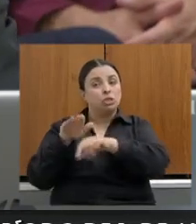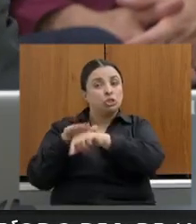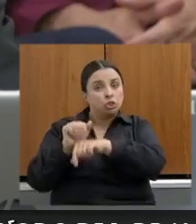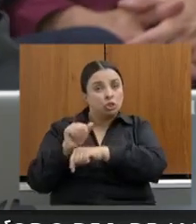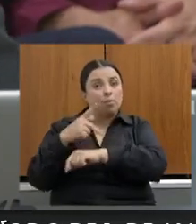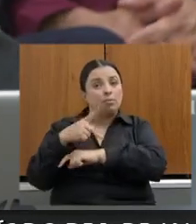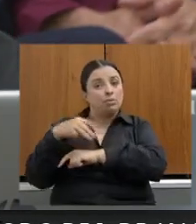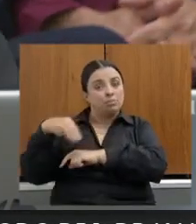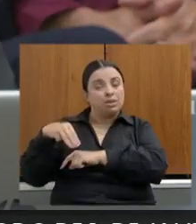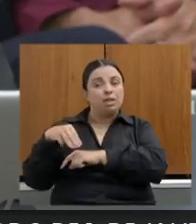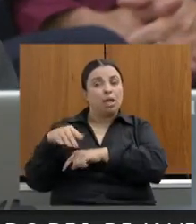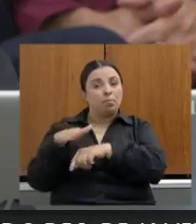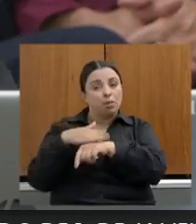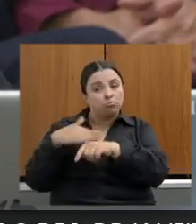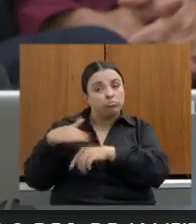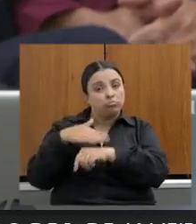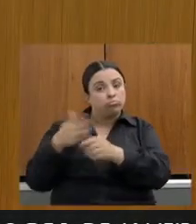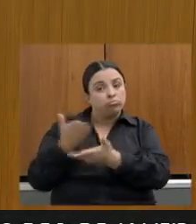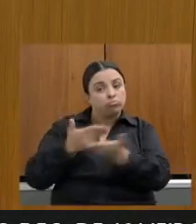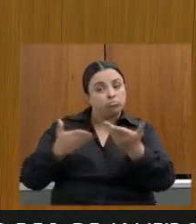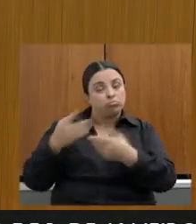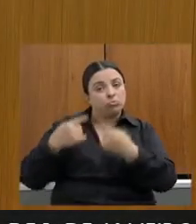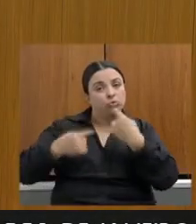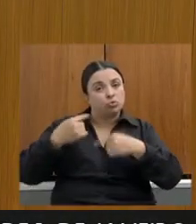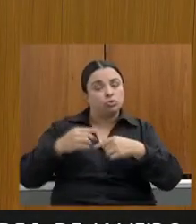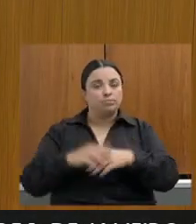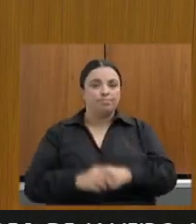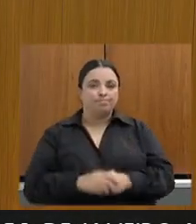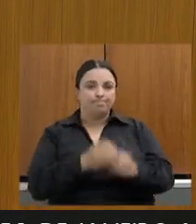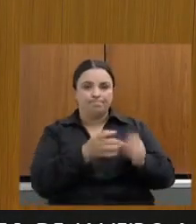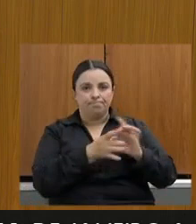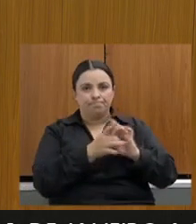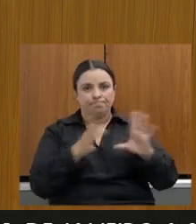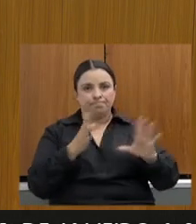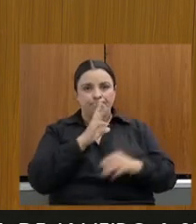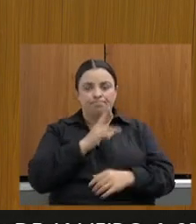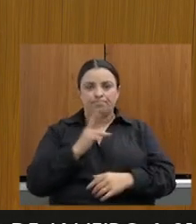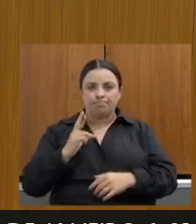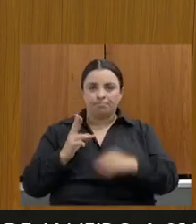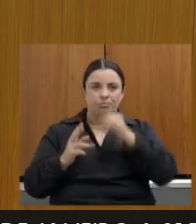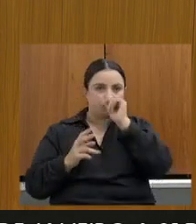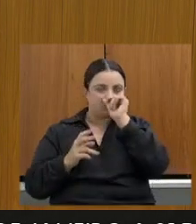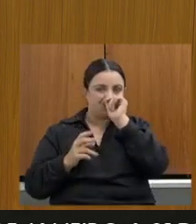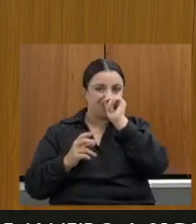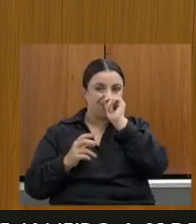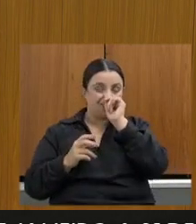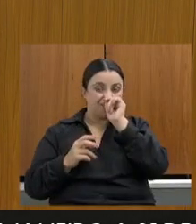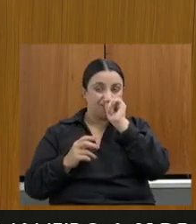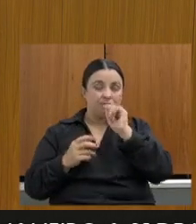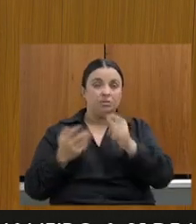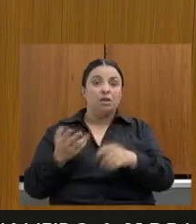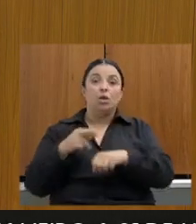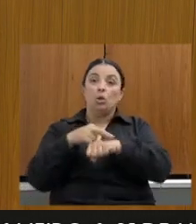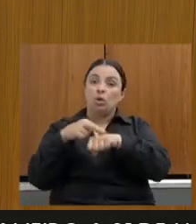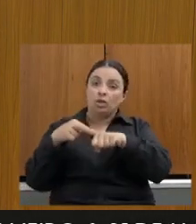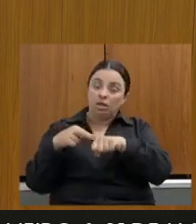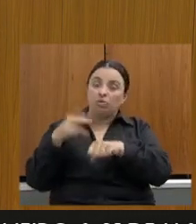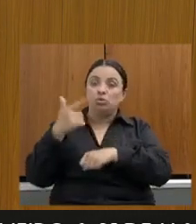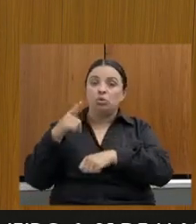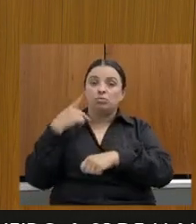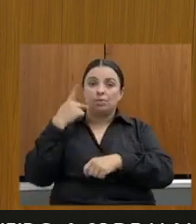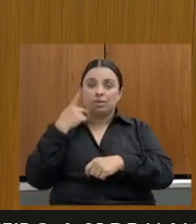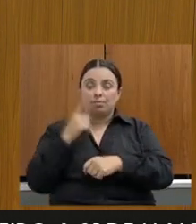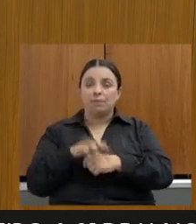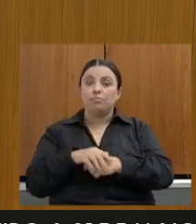polícia militar Shopping a palavra Deputado sargento Rodrigues demais pela mentais é a respeito do plantão